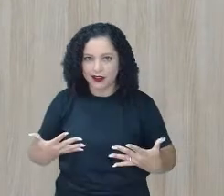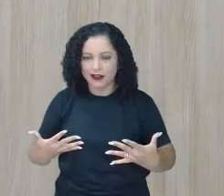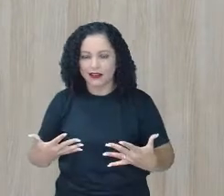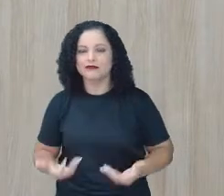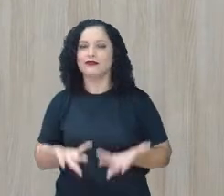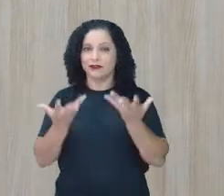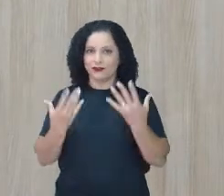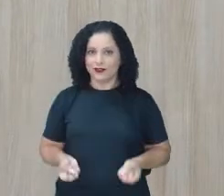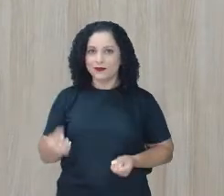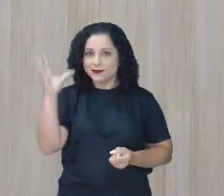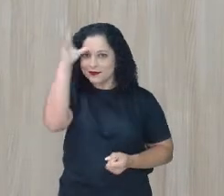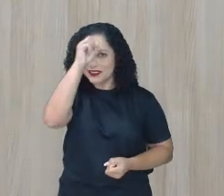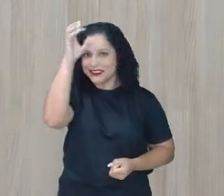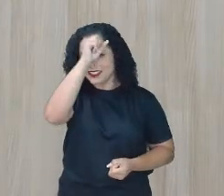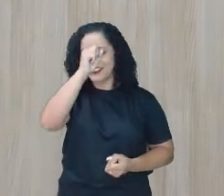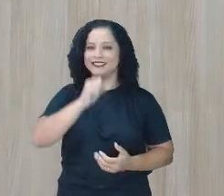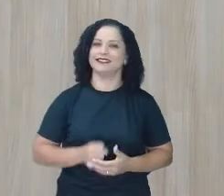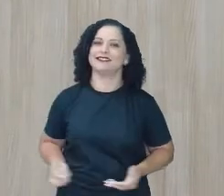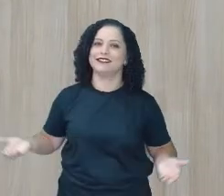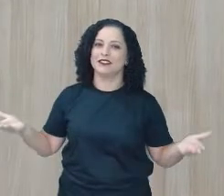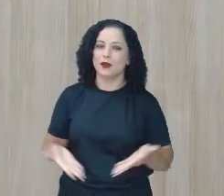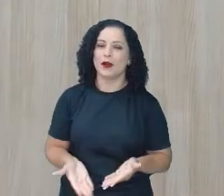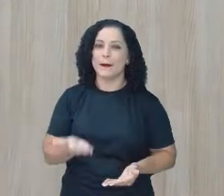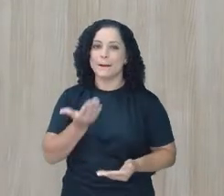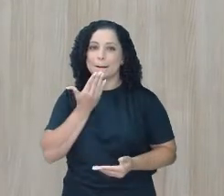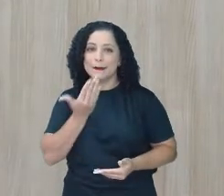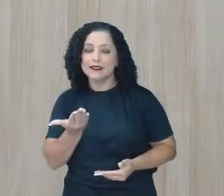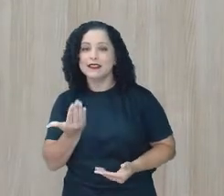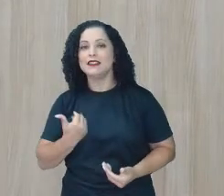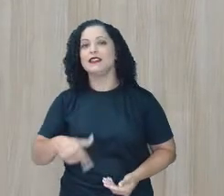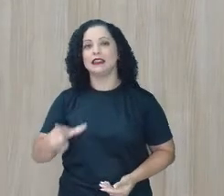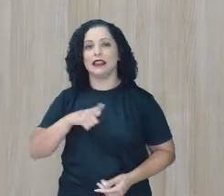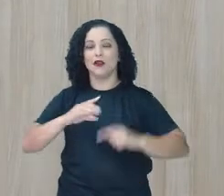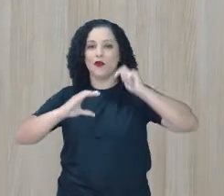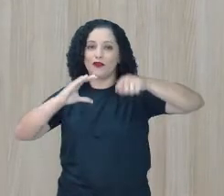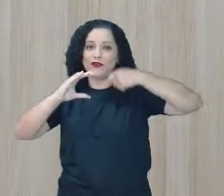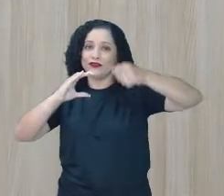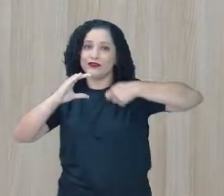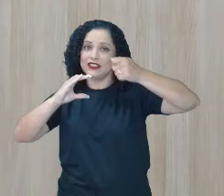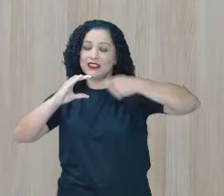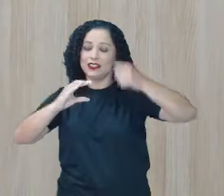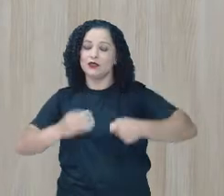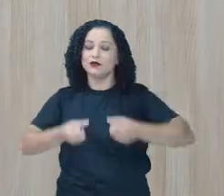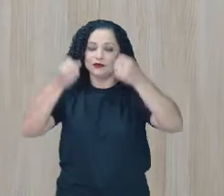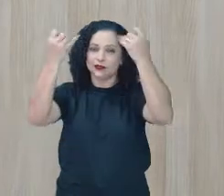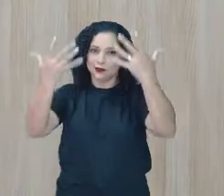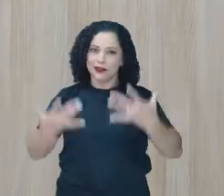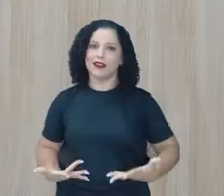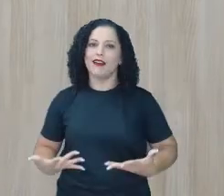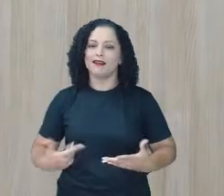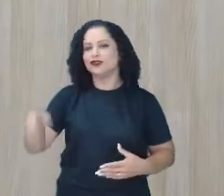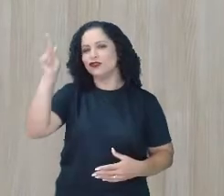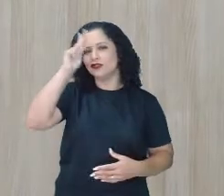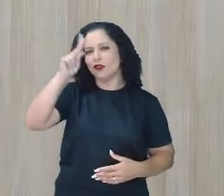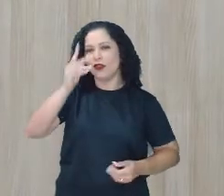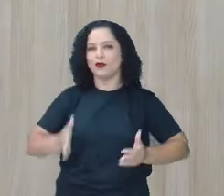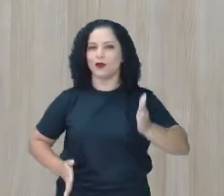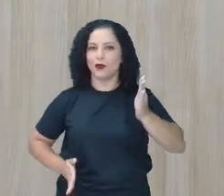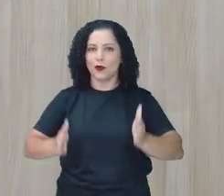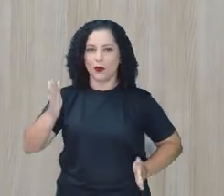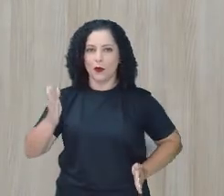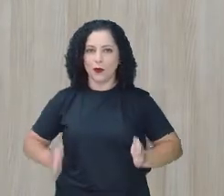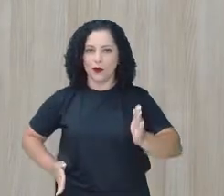Então vamos lá, vamos aprender. Eu vou pedir para a Billy soltar agora um vídeo que vai contar um pouquinho sobre a história dos robôs ao longo do